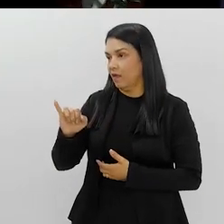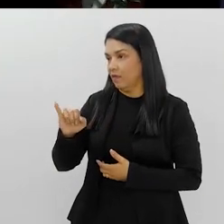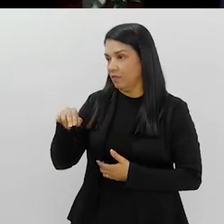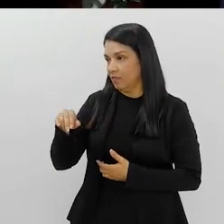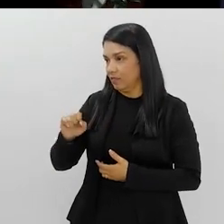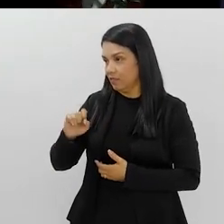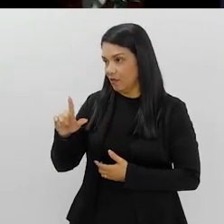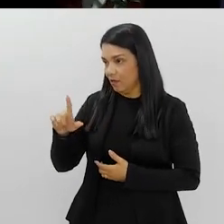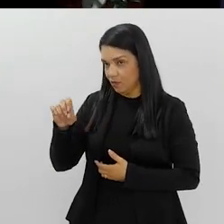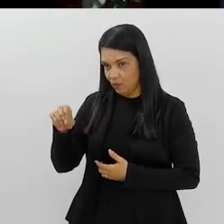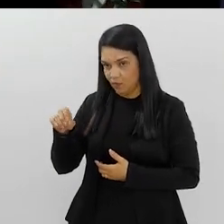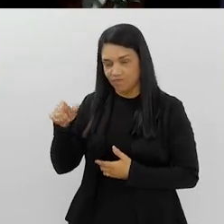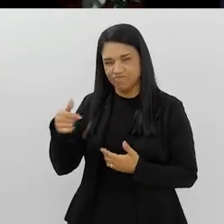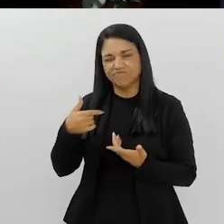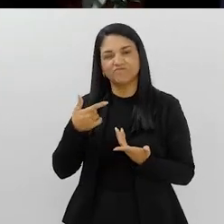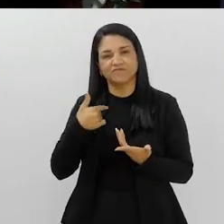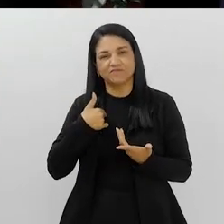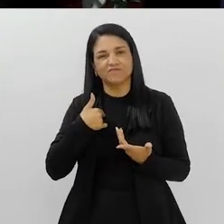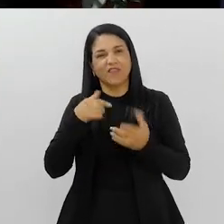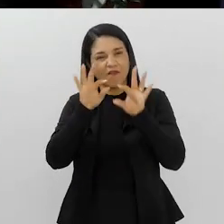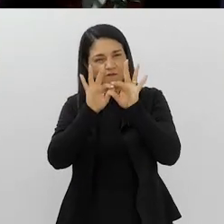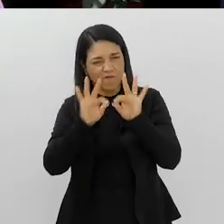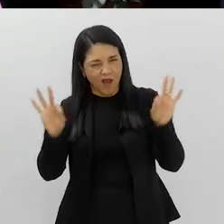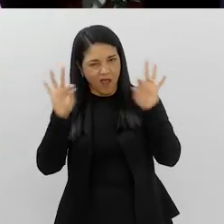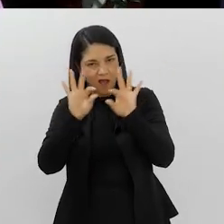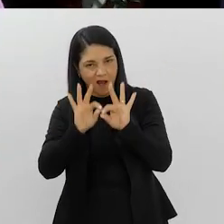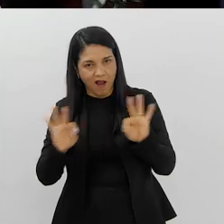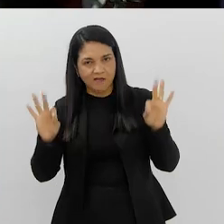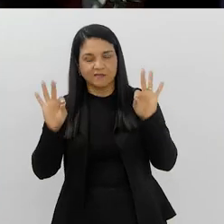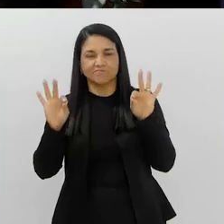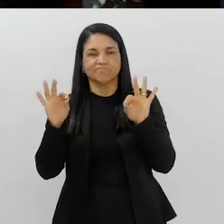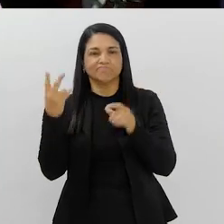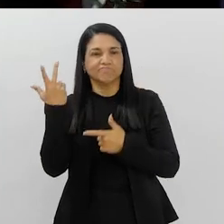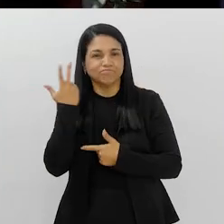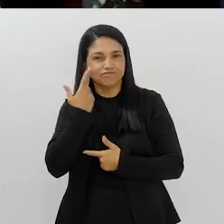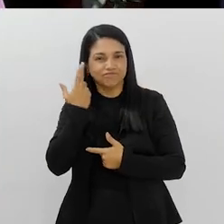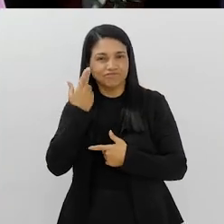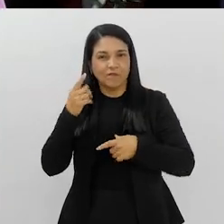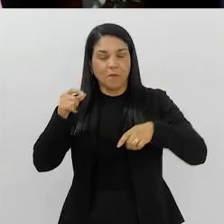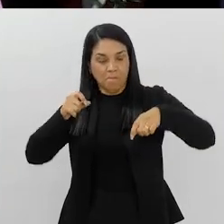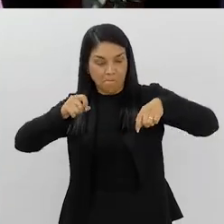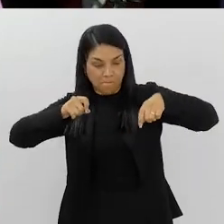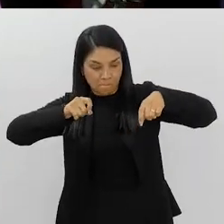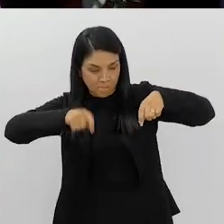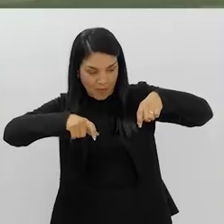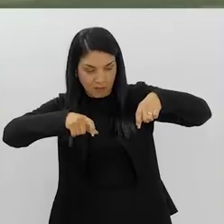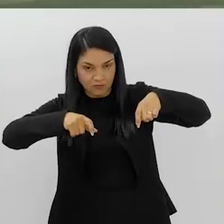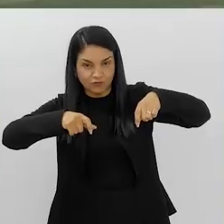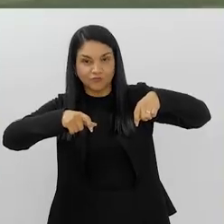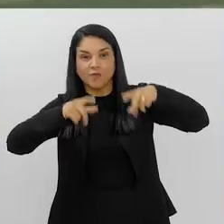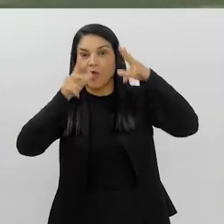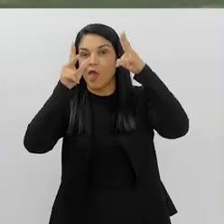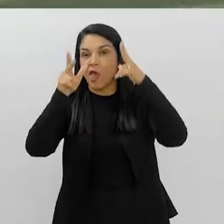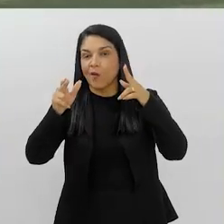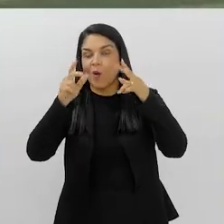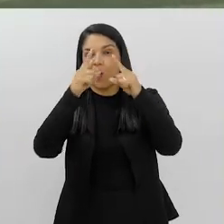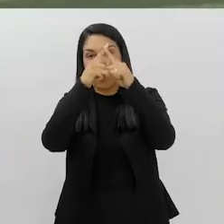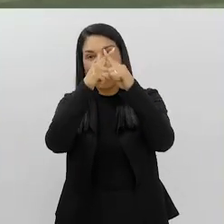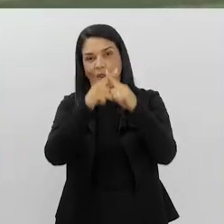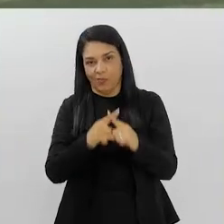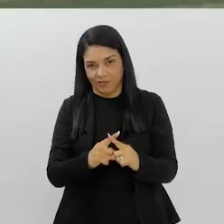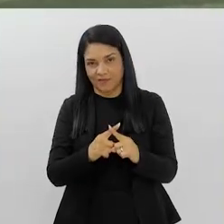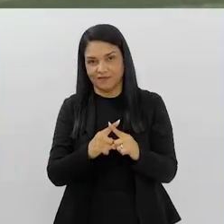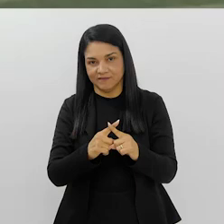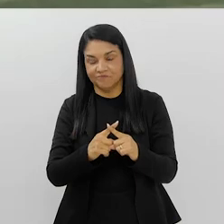a gente fala, quer dizer, tem essa frase que já é popular, né, PV? pênalti é loteria, que é tão importante, quem deveria